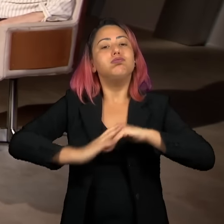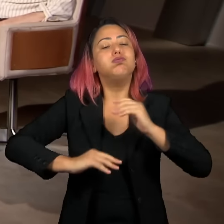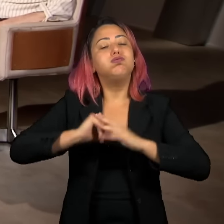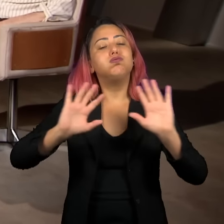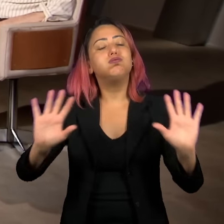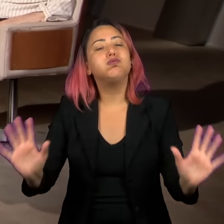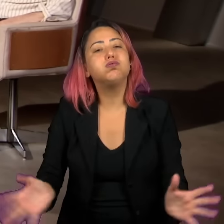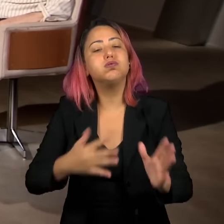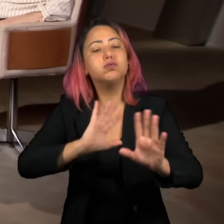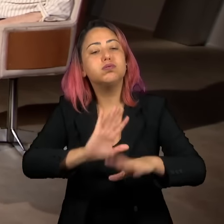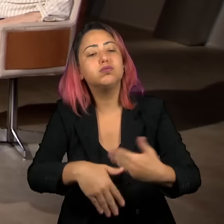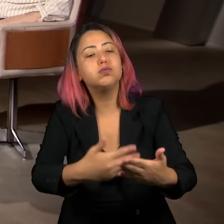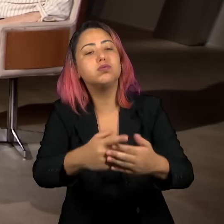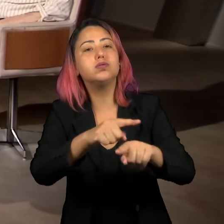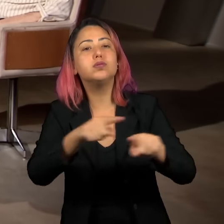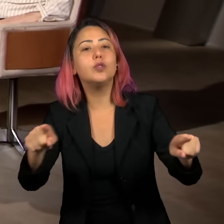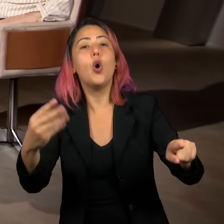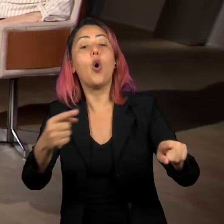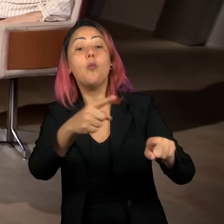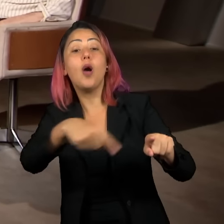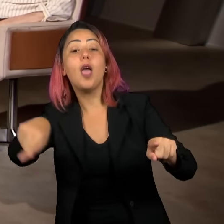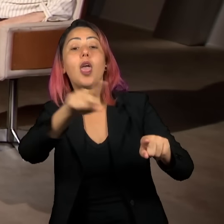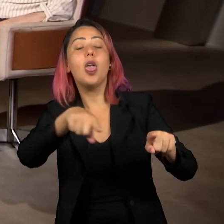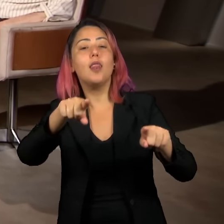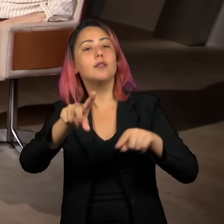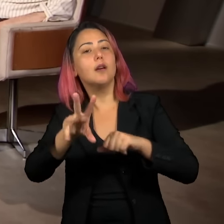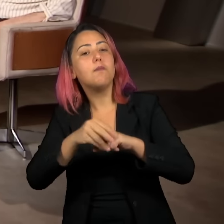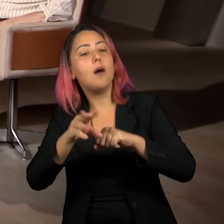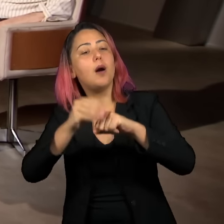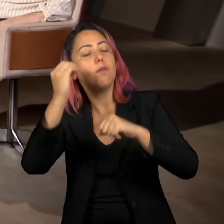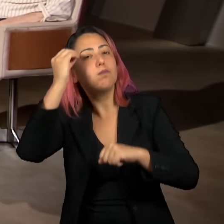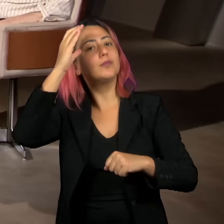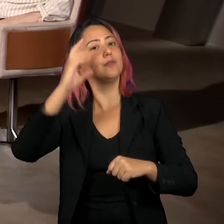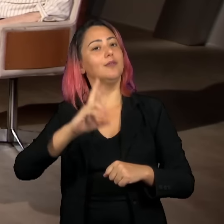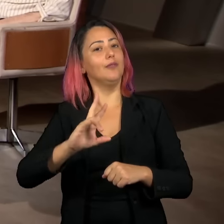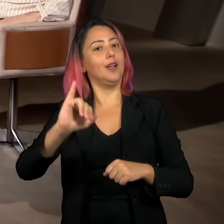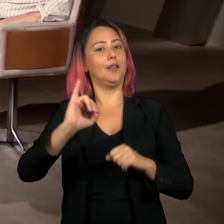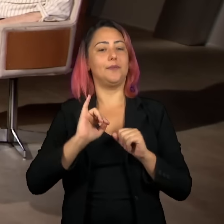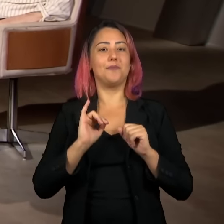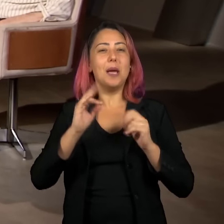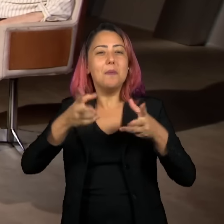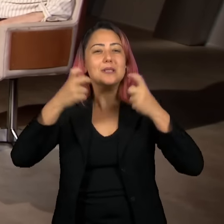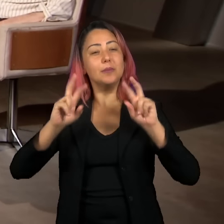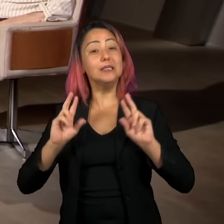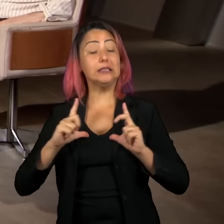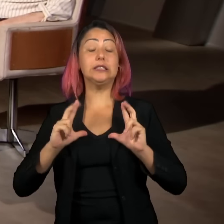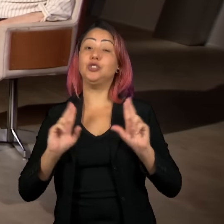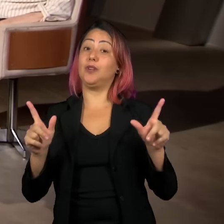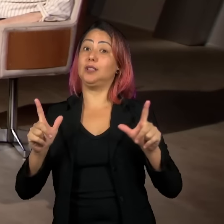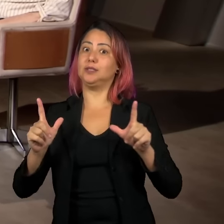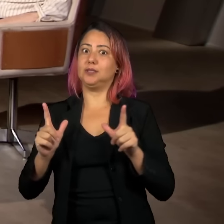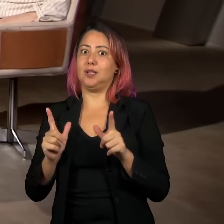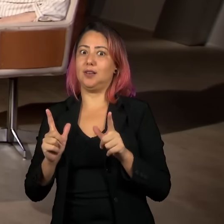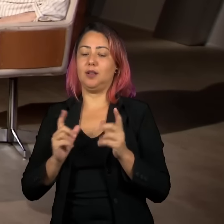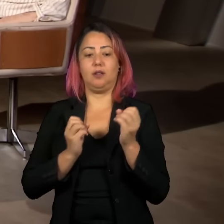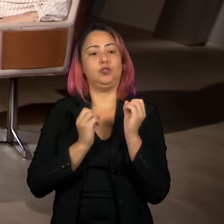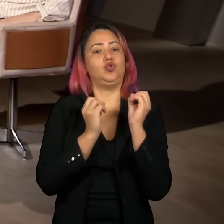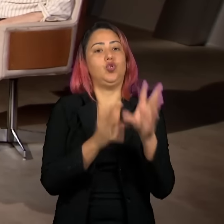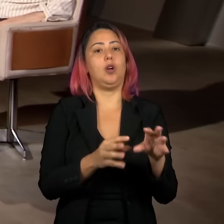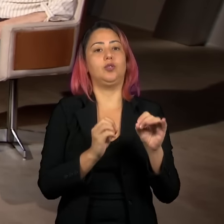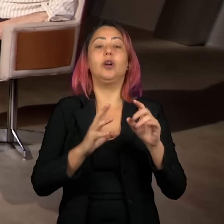ajudo o aluno nesse processo de construção de conhecimento é diferente de transmitir informação e aí nós vamos ter que trabalhar